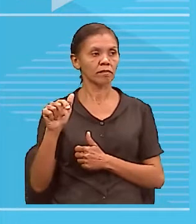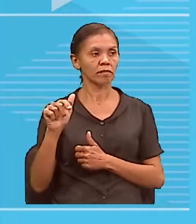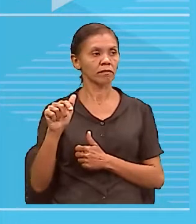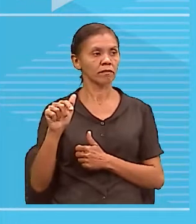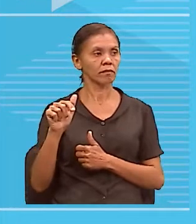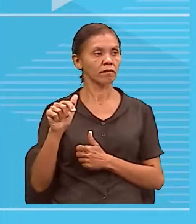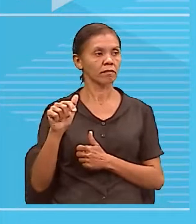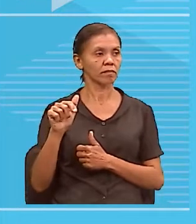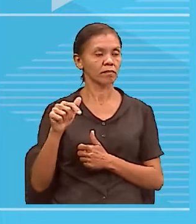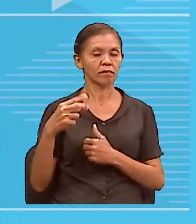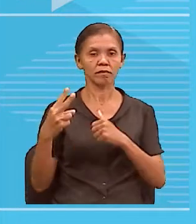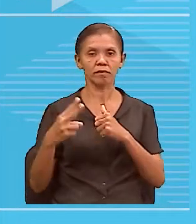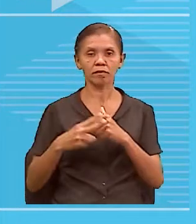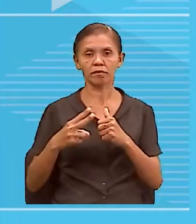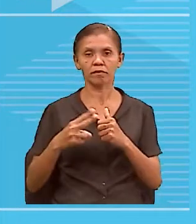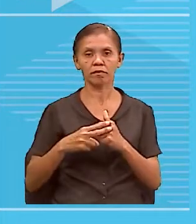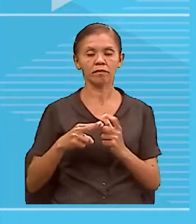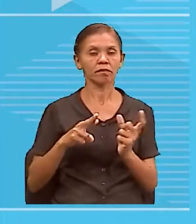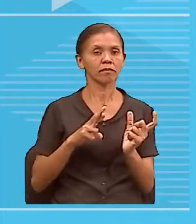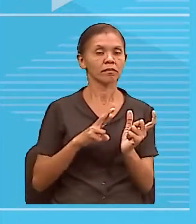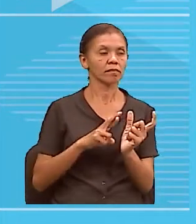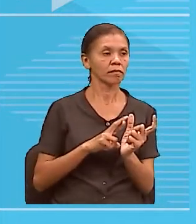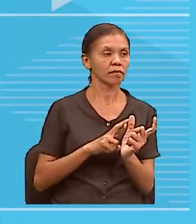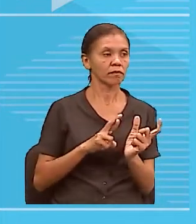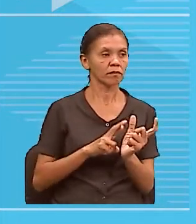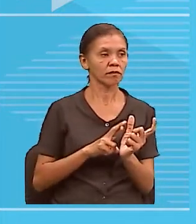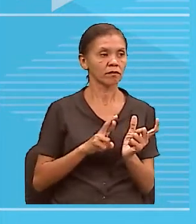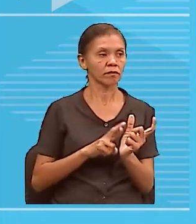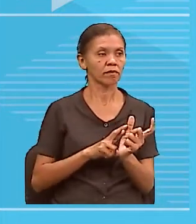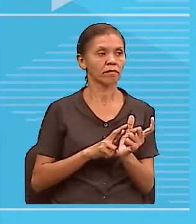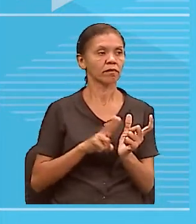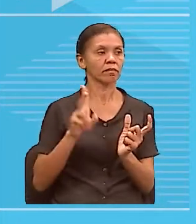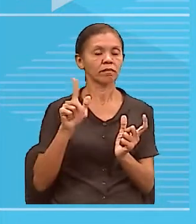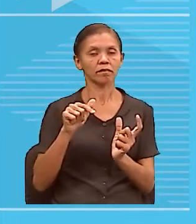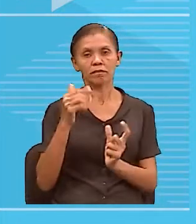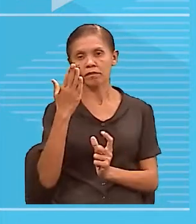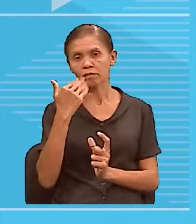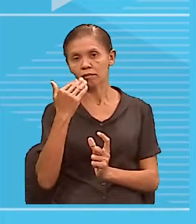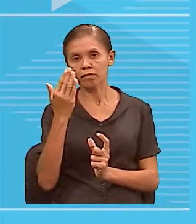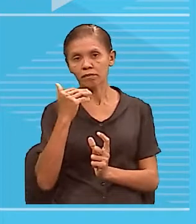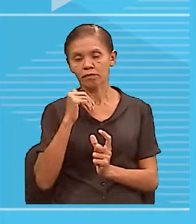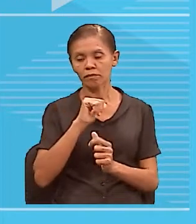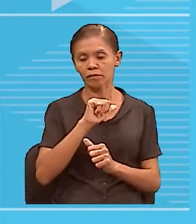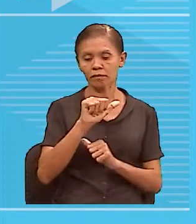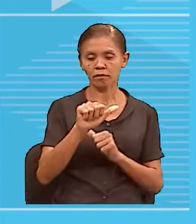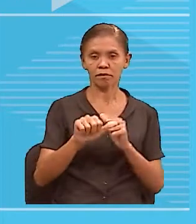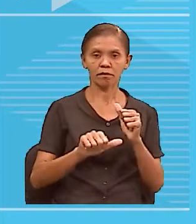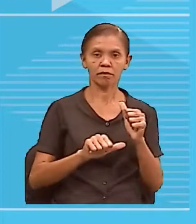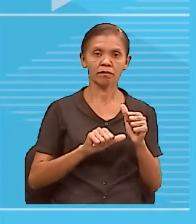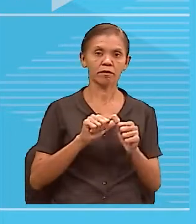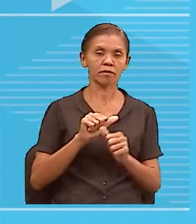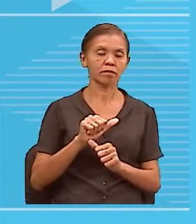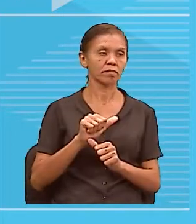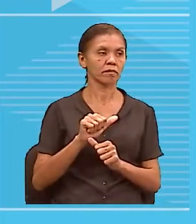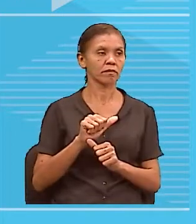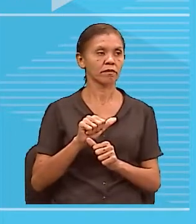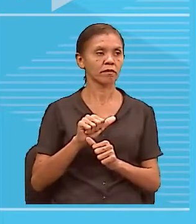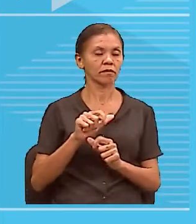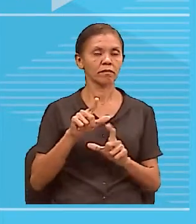no infinitivo beber e troca esse R poder